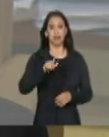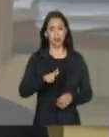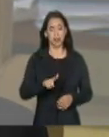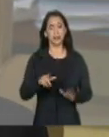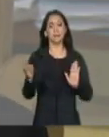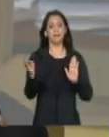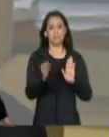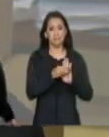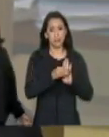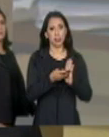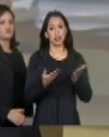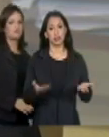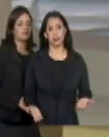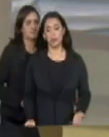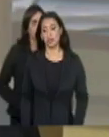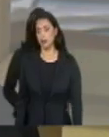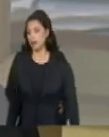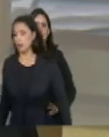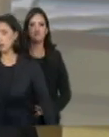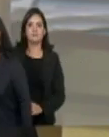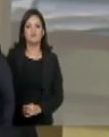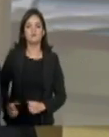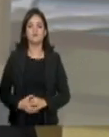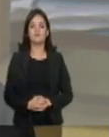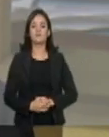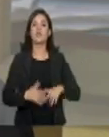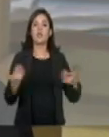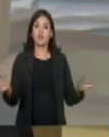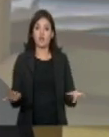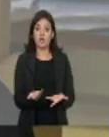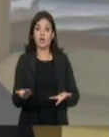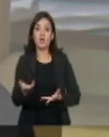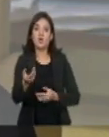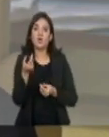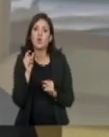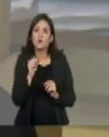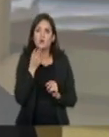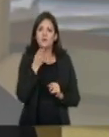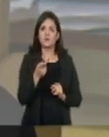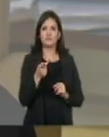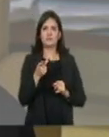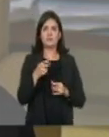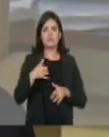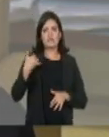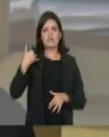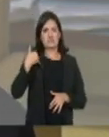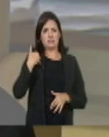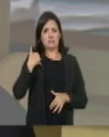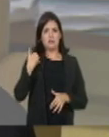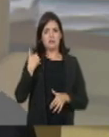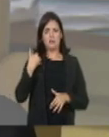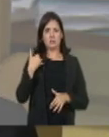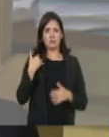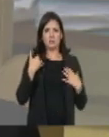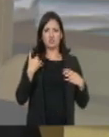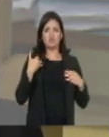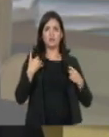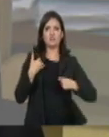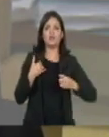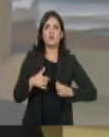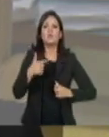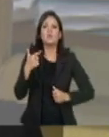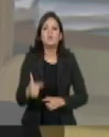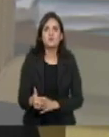ratificado. E agora se discute a liceidade já deste segundo acordo. E